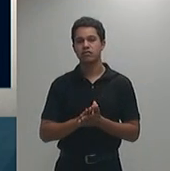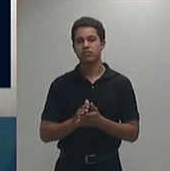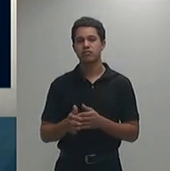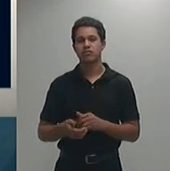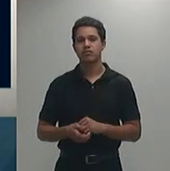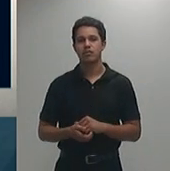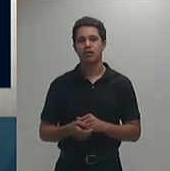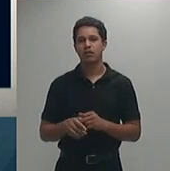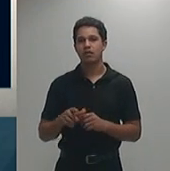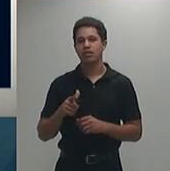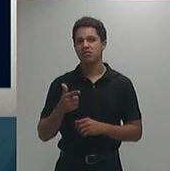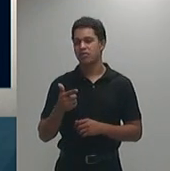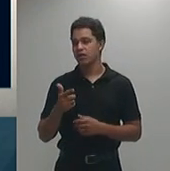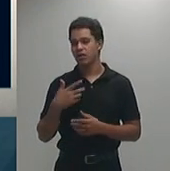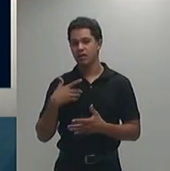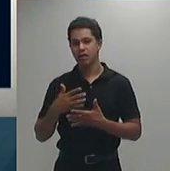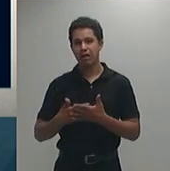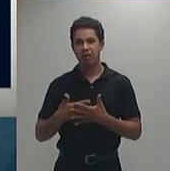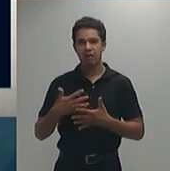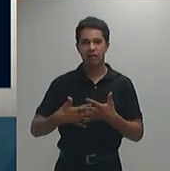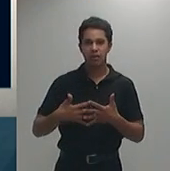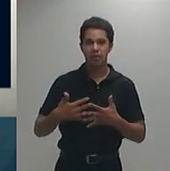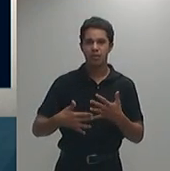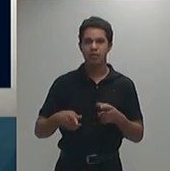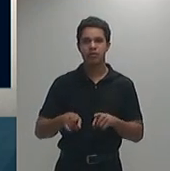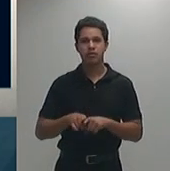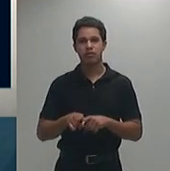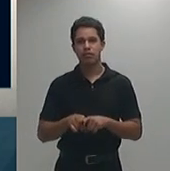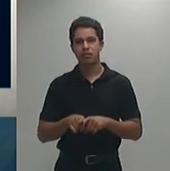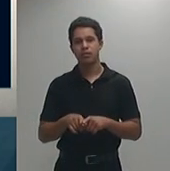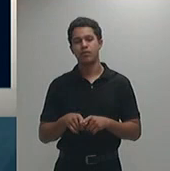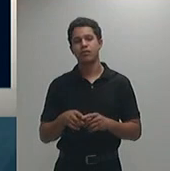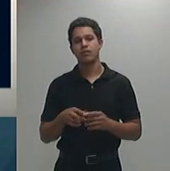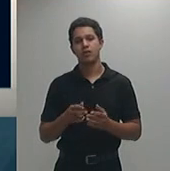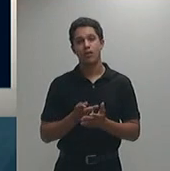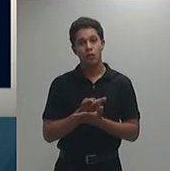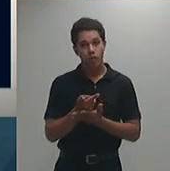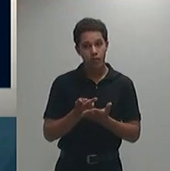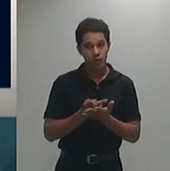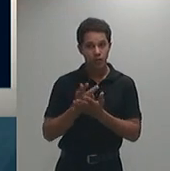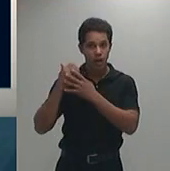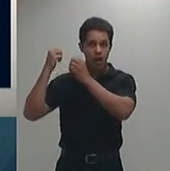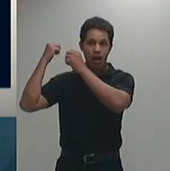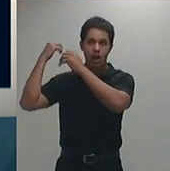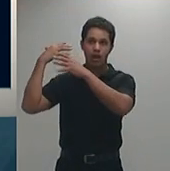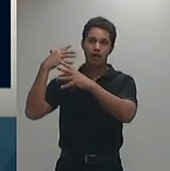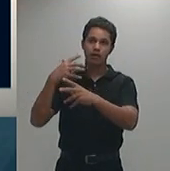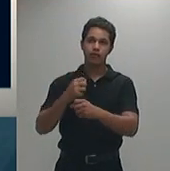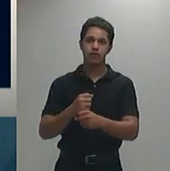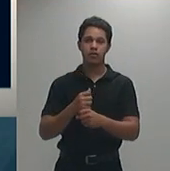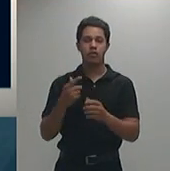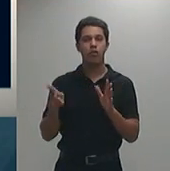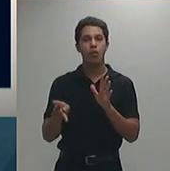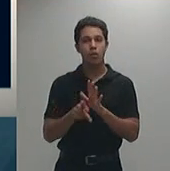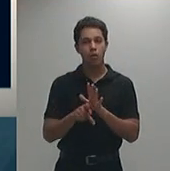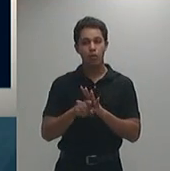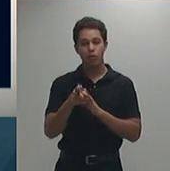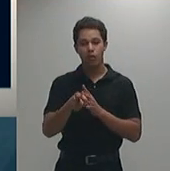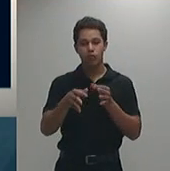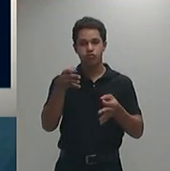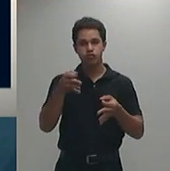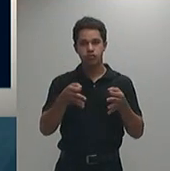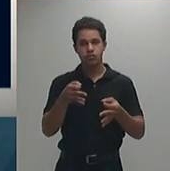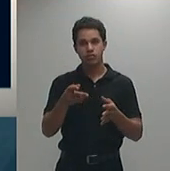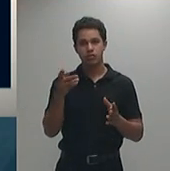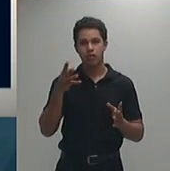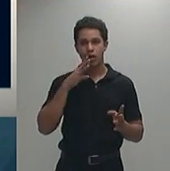há obscuridade que a busca é a revisão do próprio julgado no final e eu digo assim